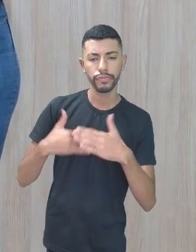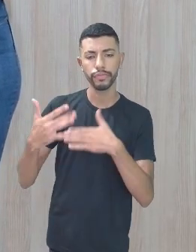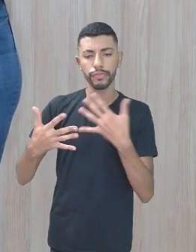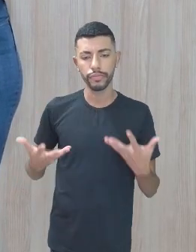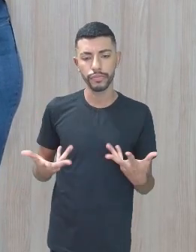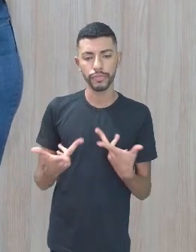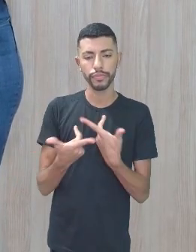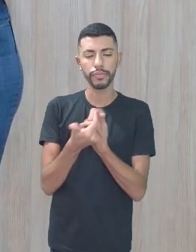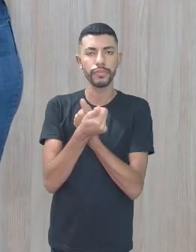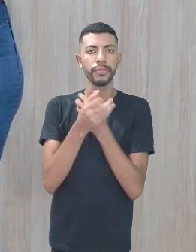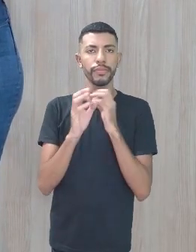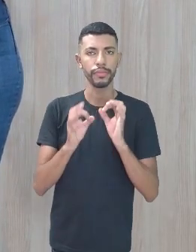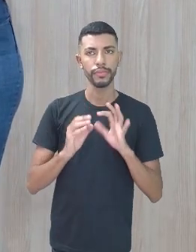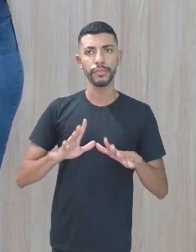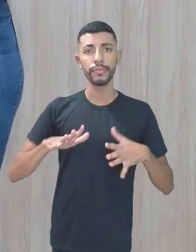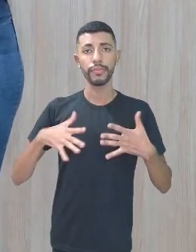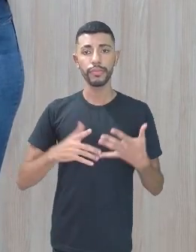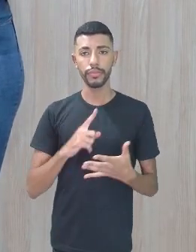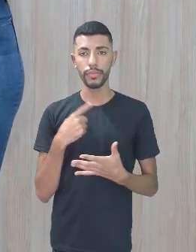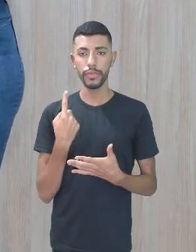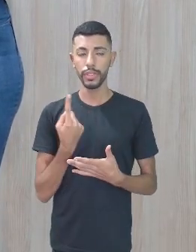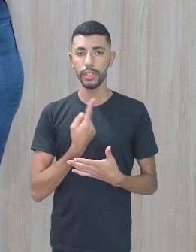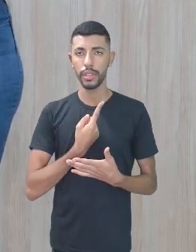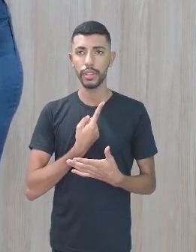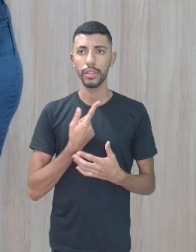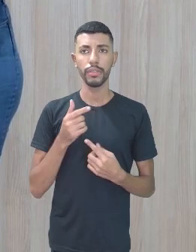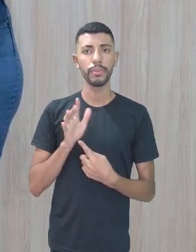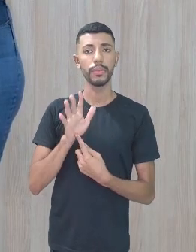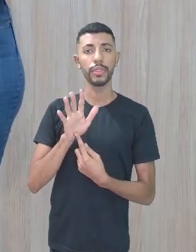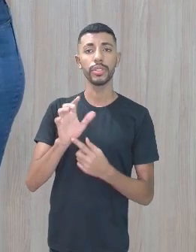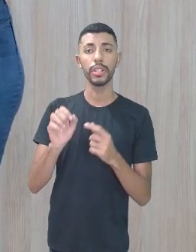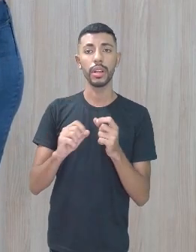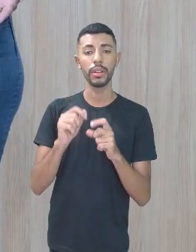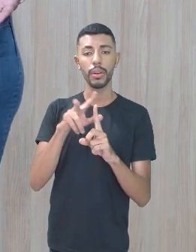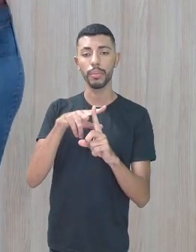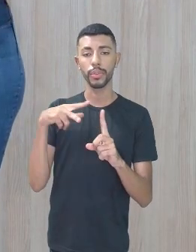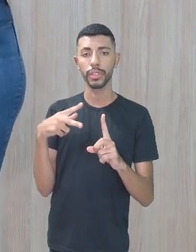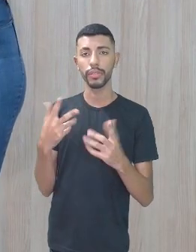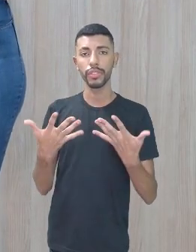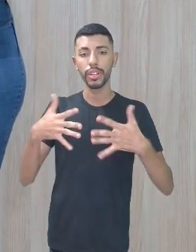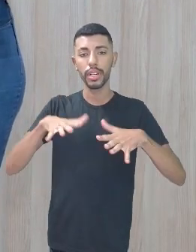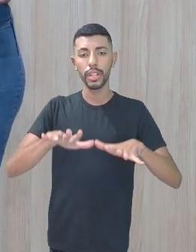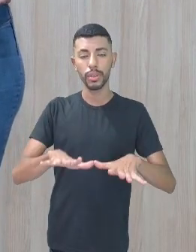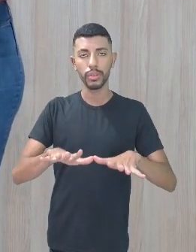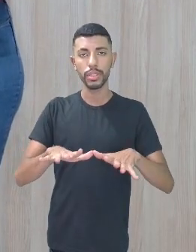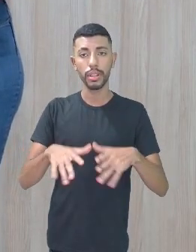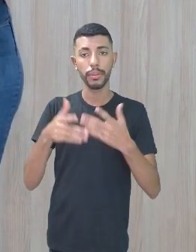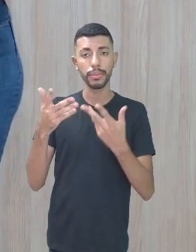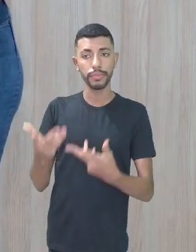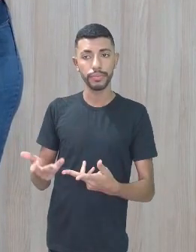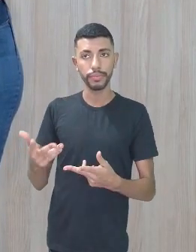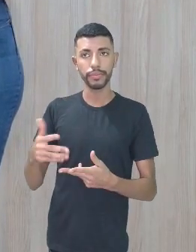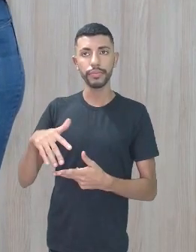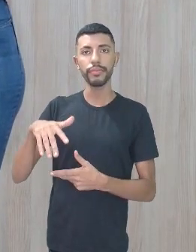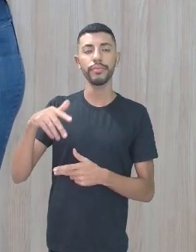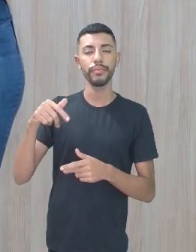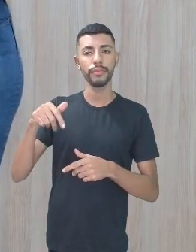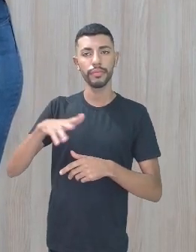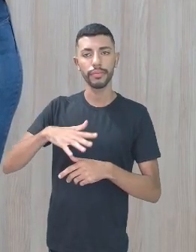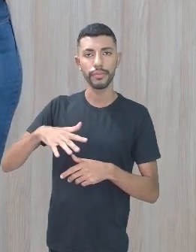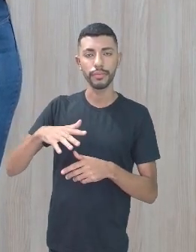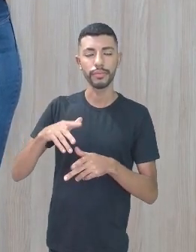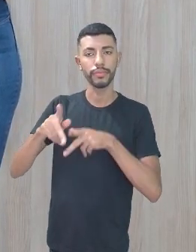habilidades e competências. E aí a gente vai trazer o olhar inclusivo para esse público, para essa faixa de idade, para